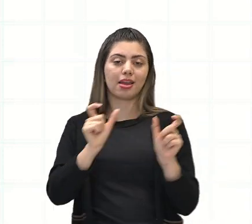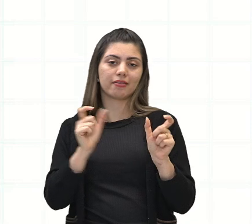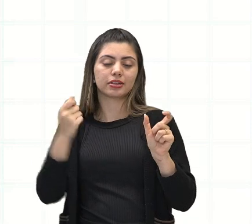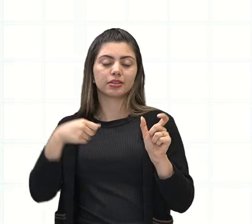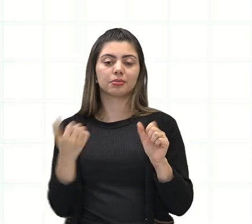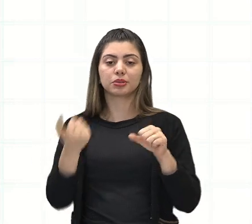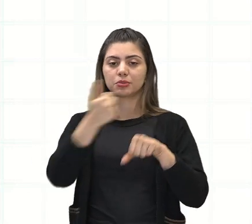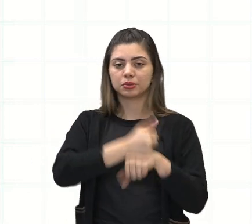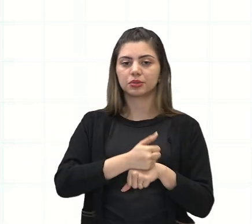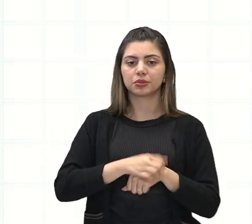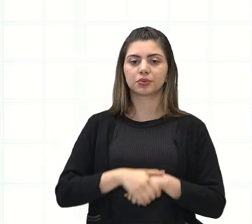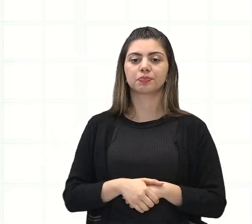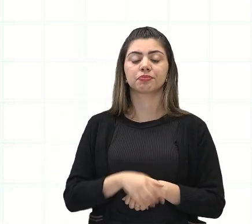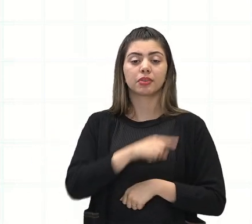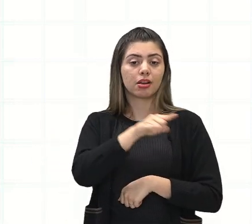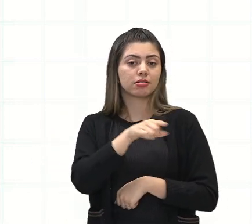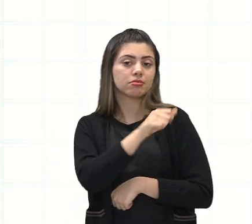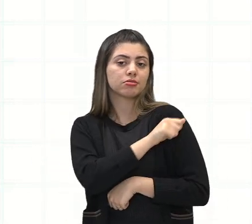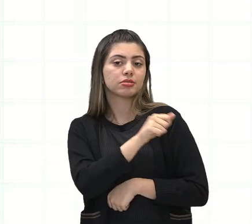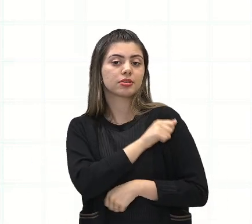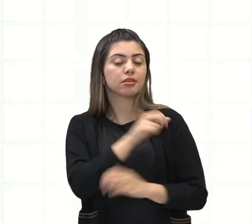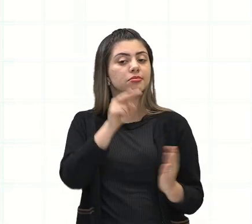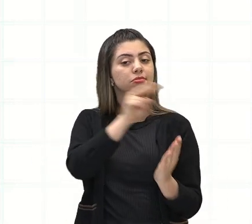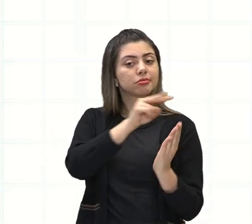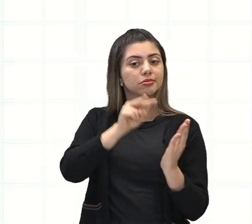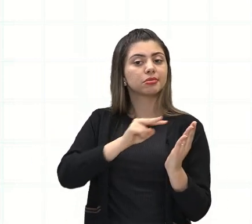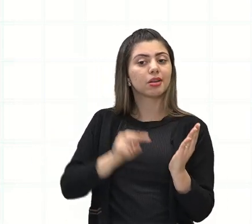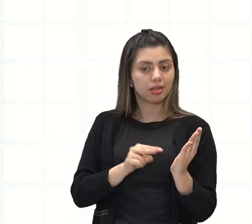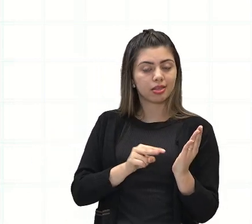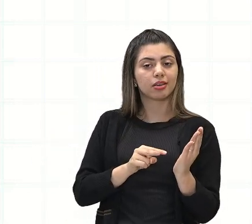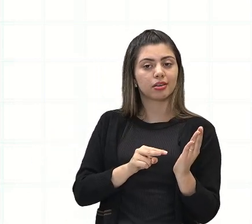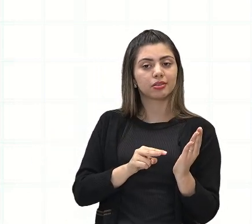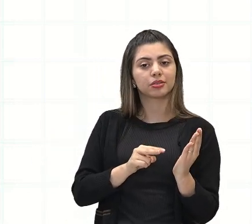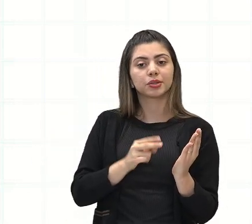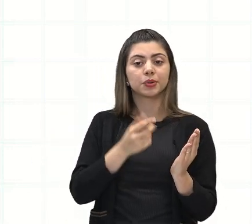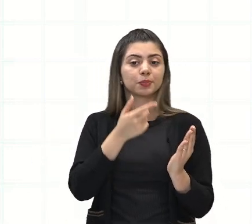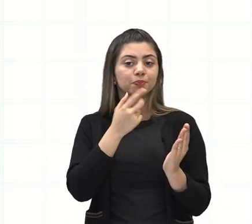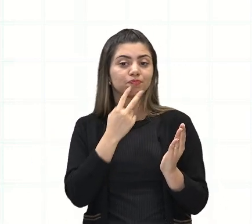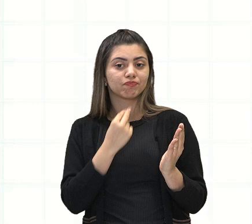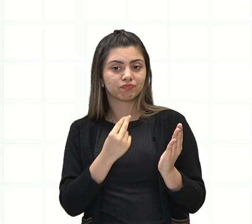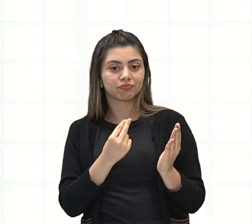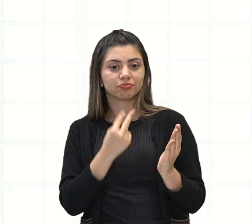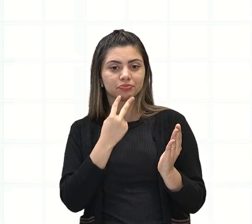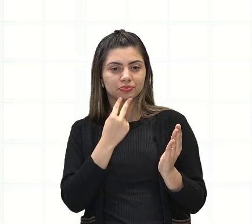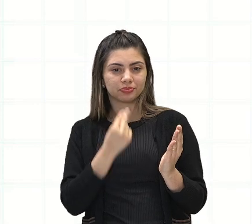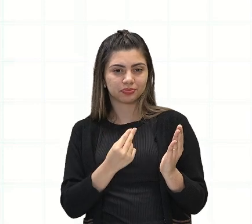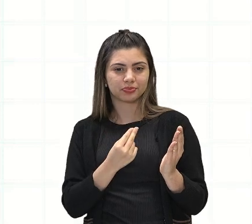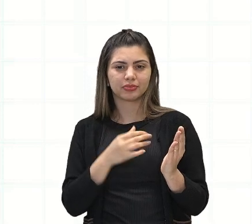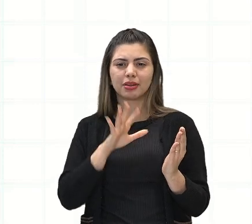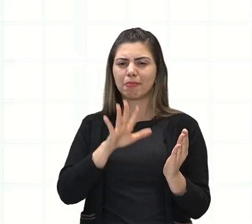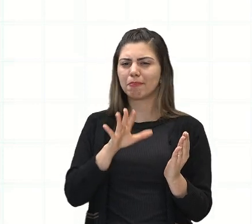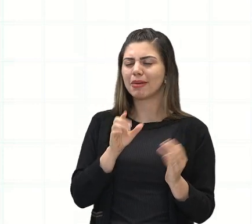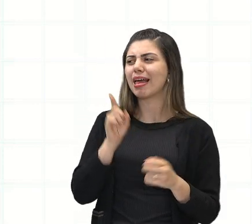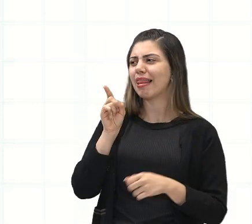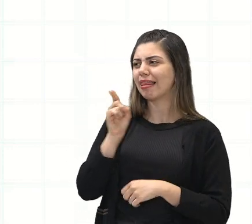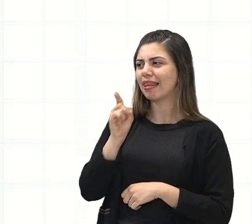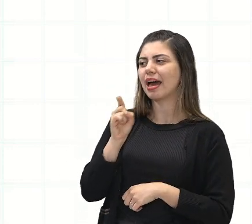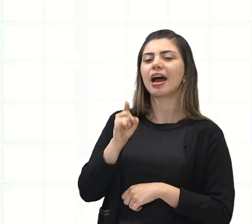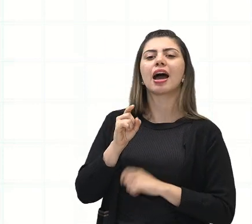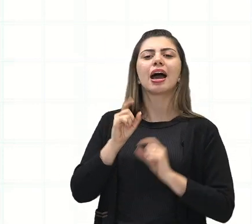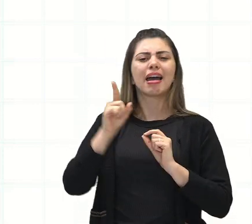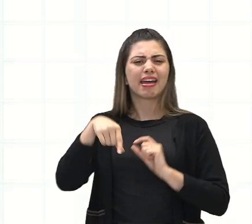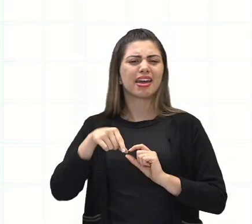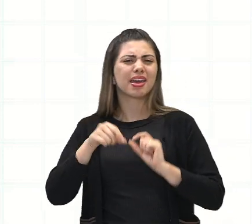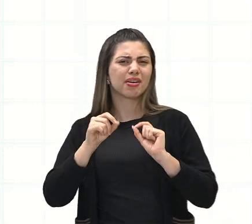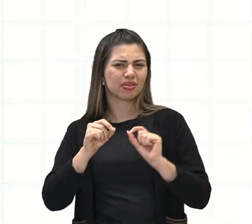obra. Os alunos estão lendo Machado de Assis. Opa! Mas Machado de Assis não é